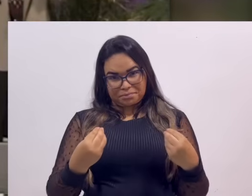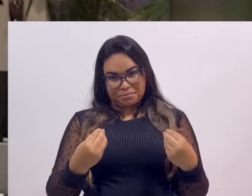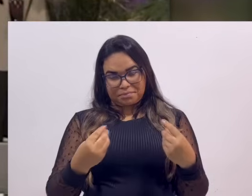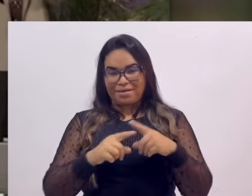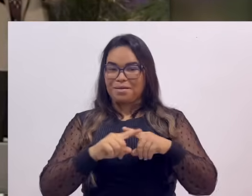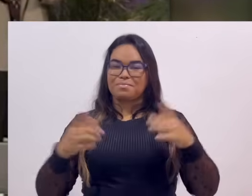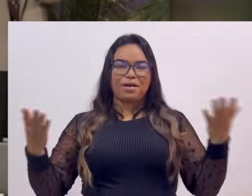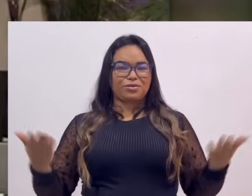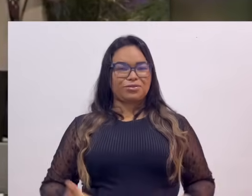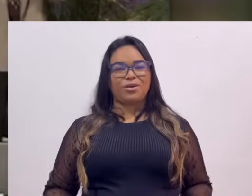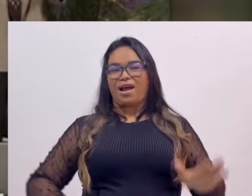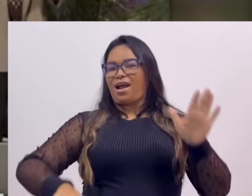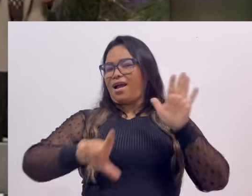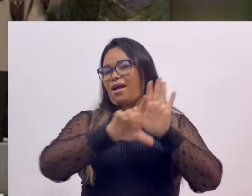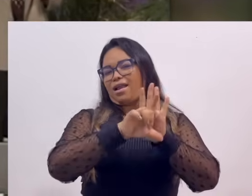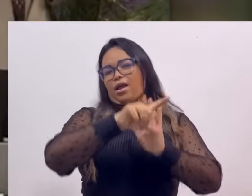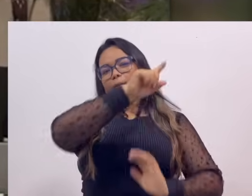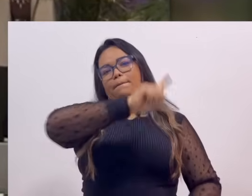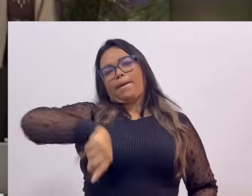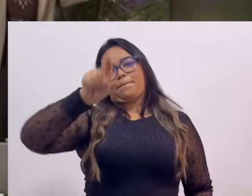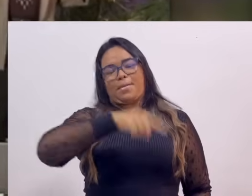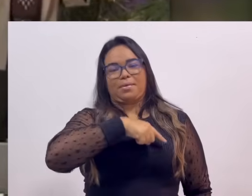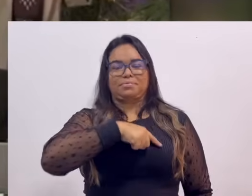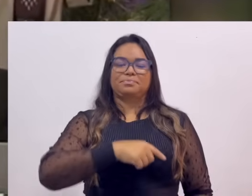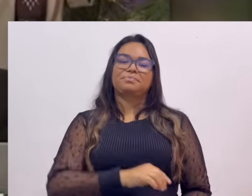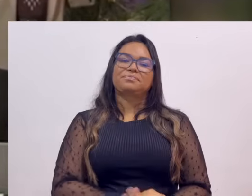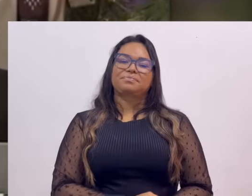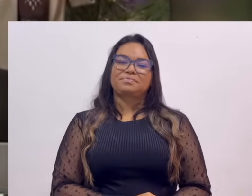Mas hoje, essa lei está anulada.